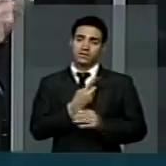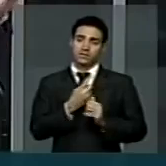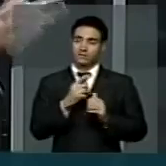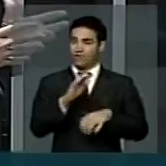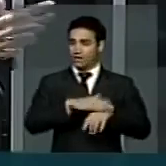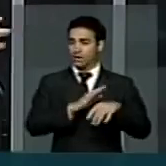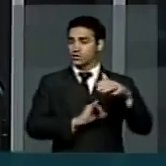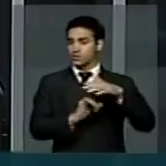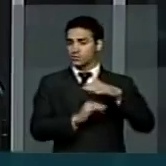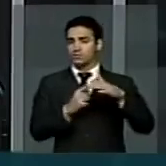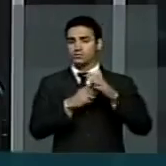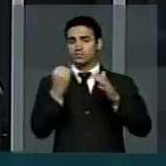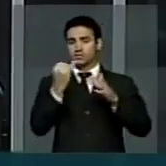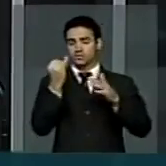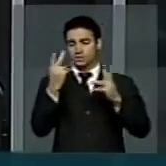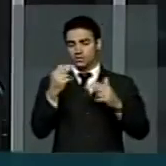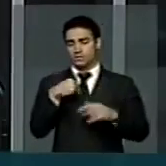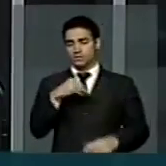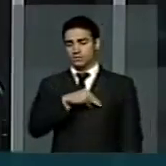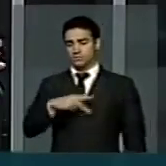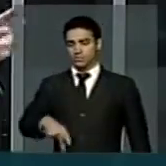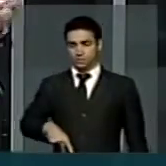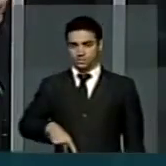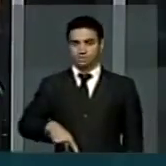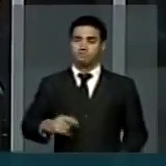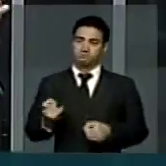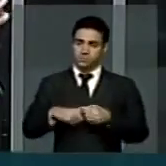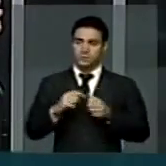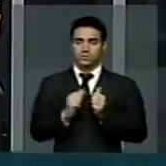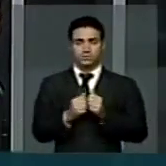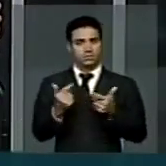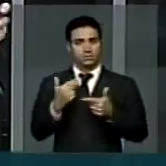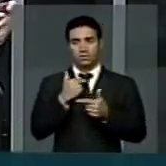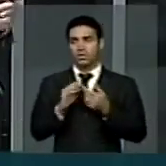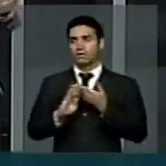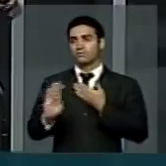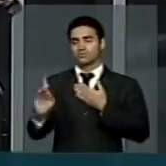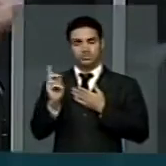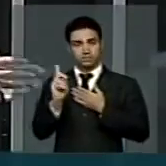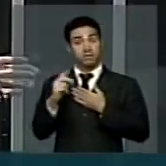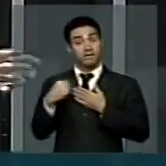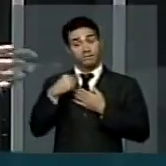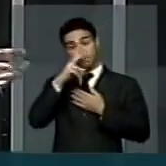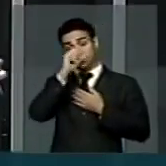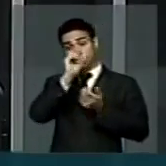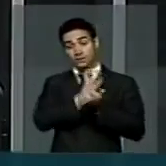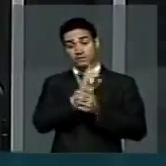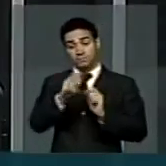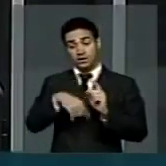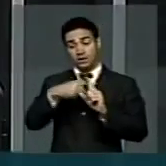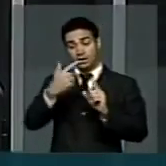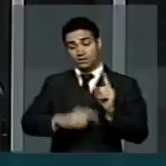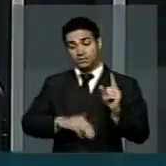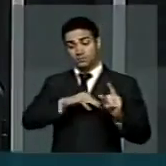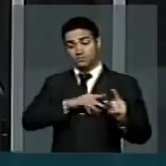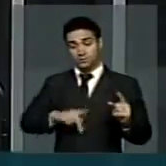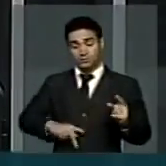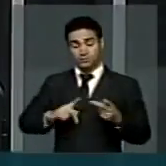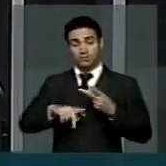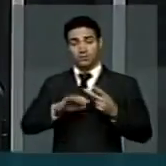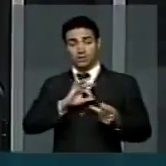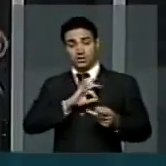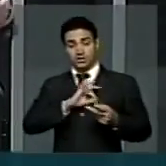papel tão relevante como tem o Ministério Público. Nós devemos sim fortalecer o Ministério Público, fortalecer as